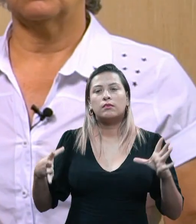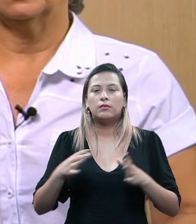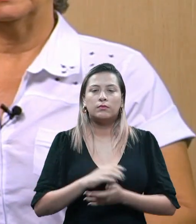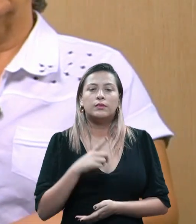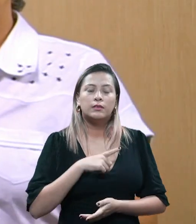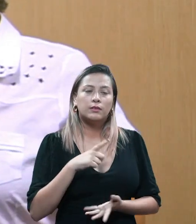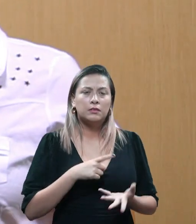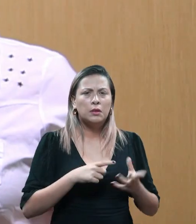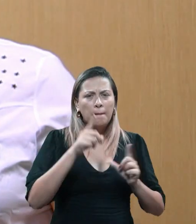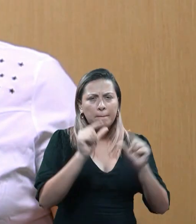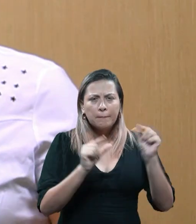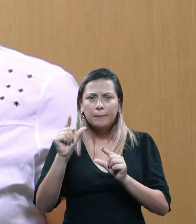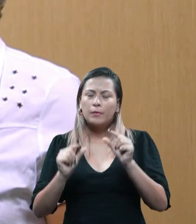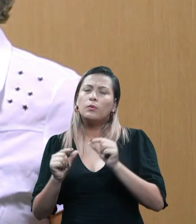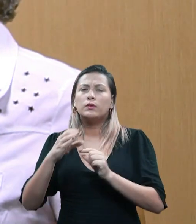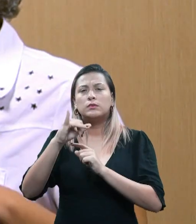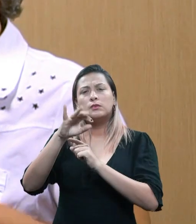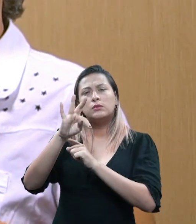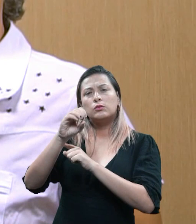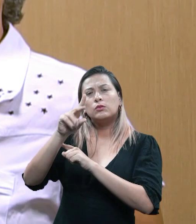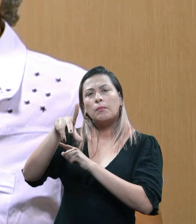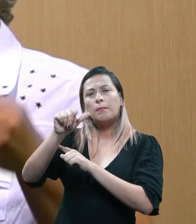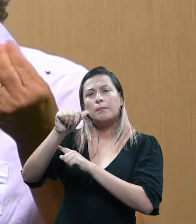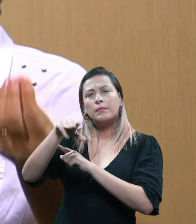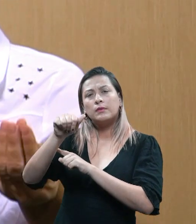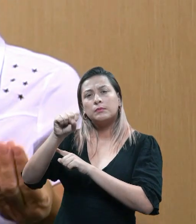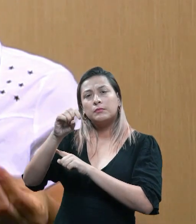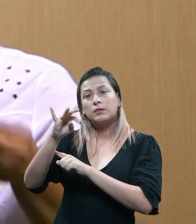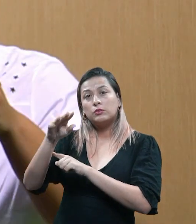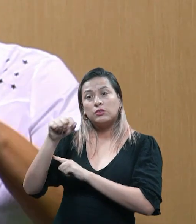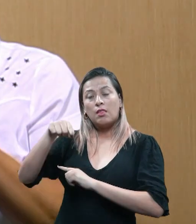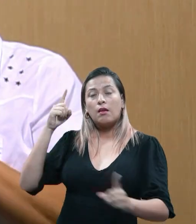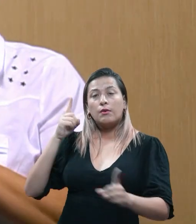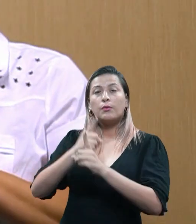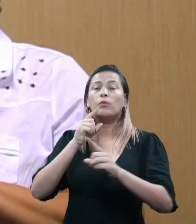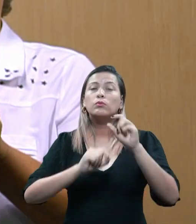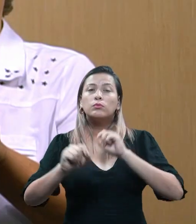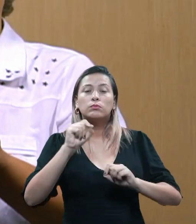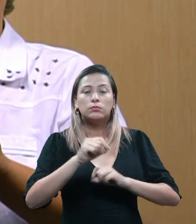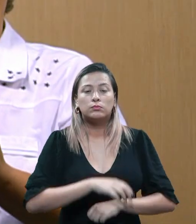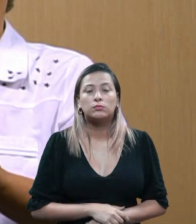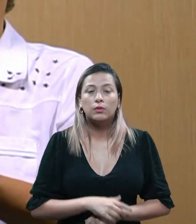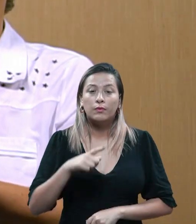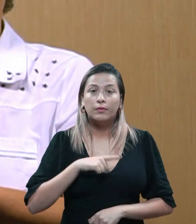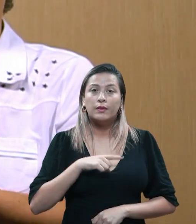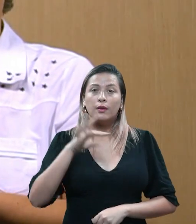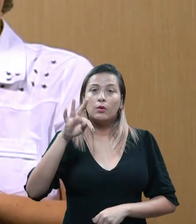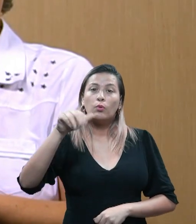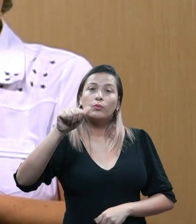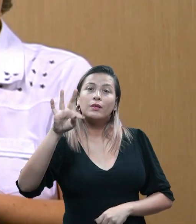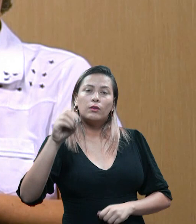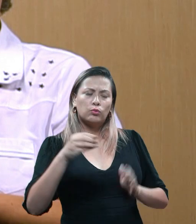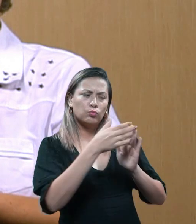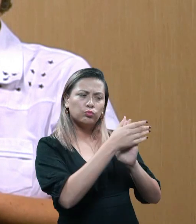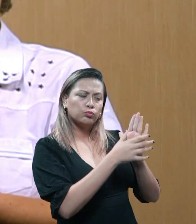poucas organelas citoplasmáticas. Nessa camada é que nós vamos encontrar o tato,